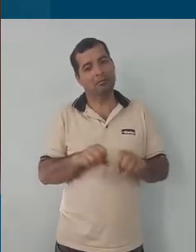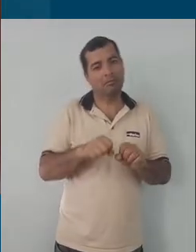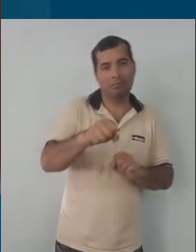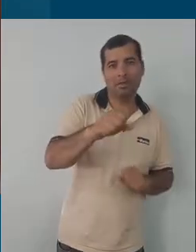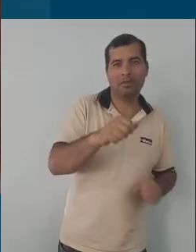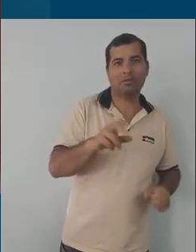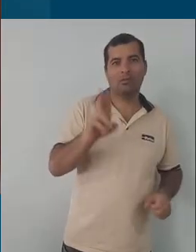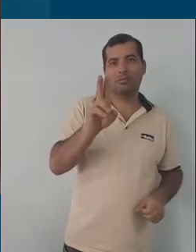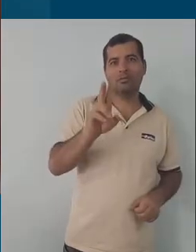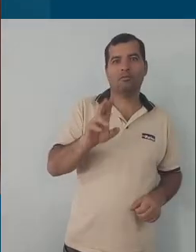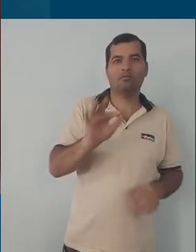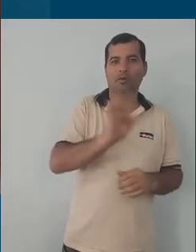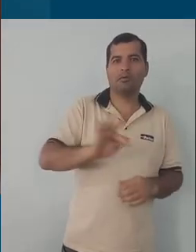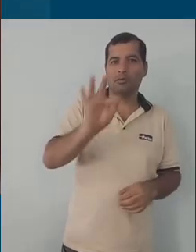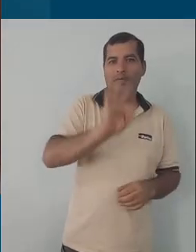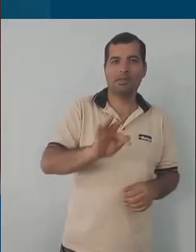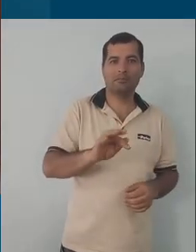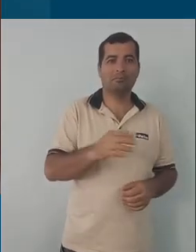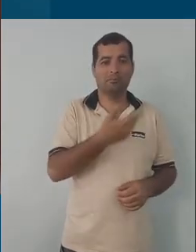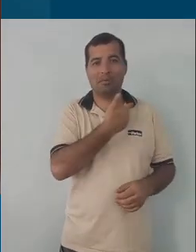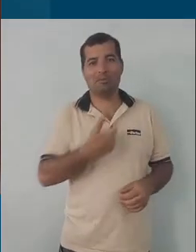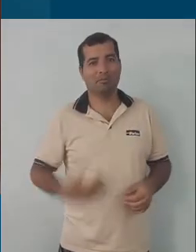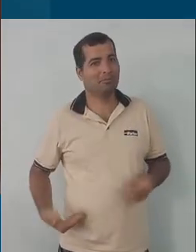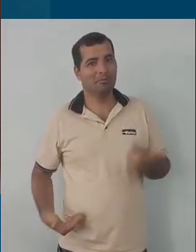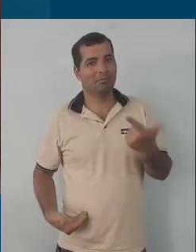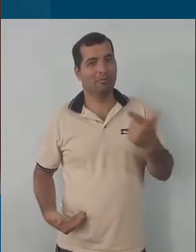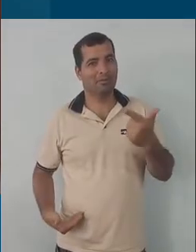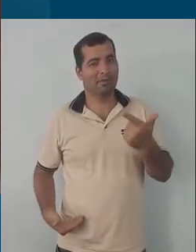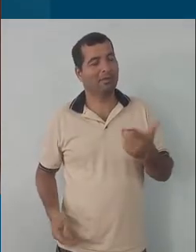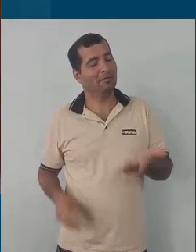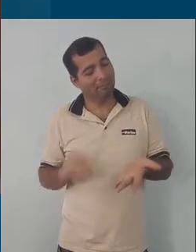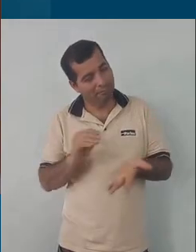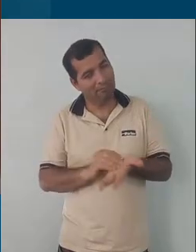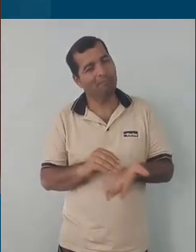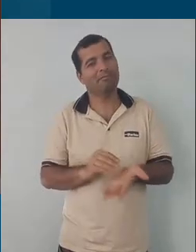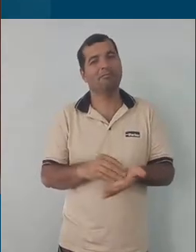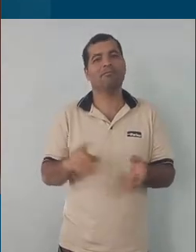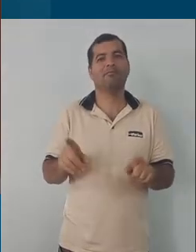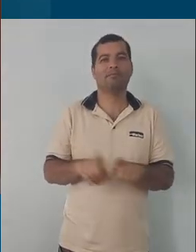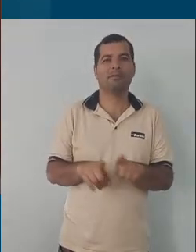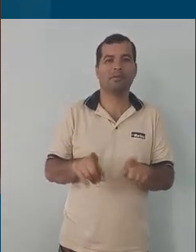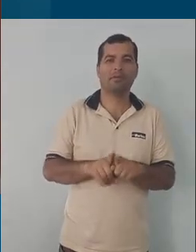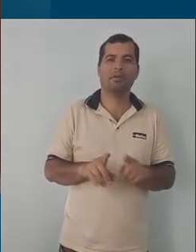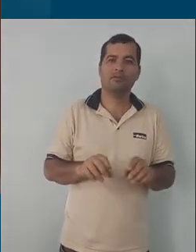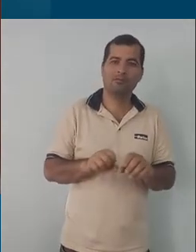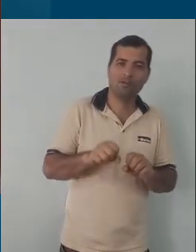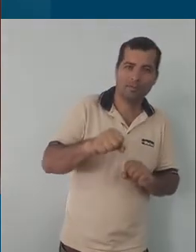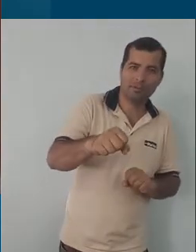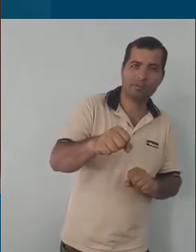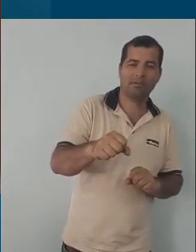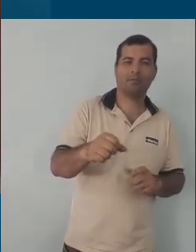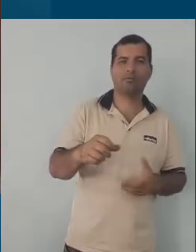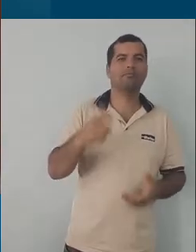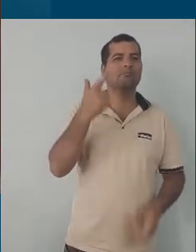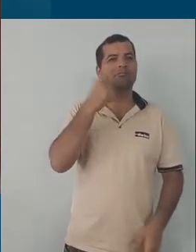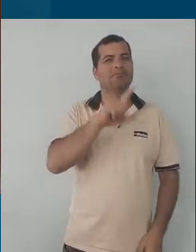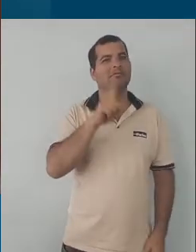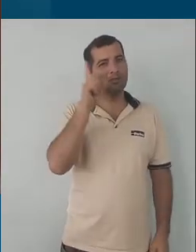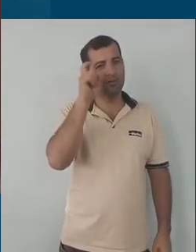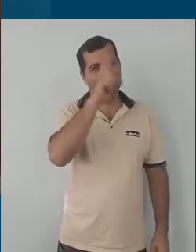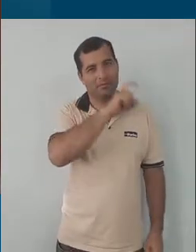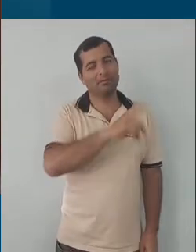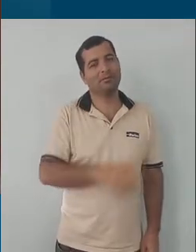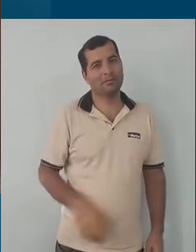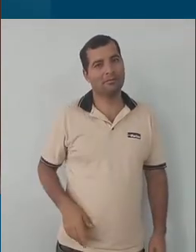universidades públicas, né? A gente acaba não tendo a nossa formação garantida, né? Mesmo às vezes na